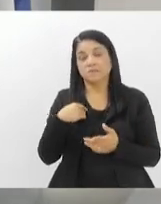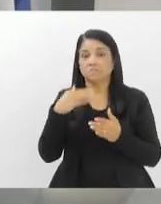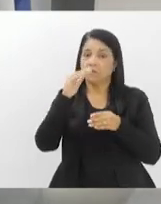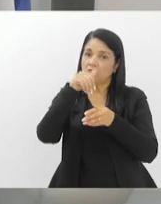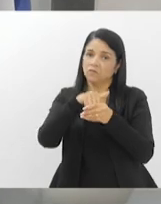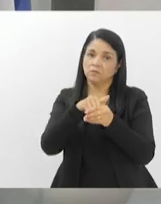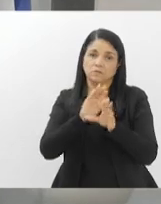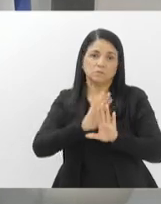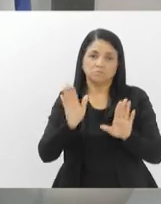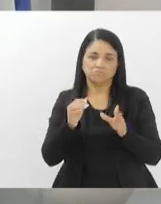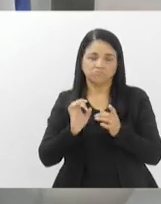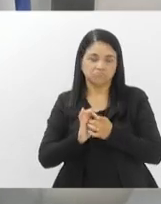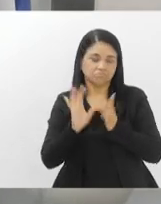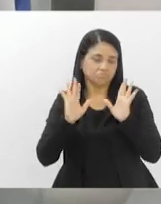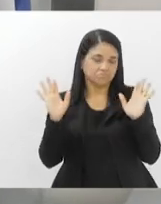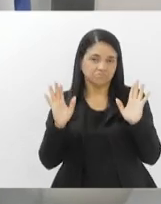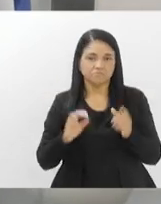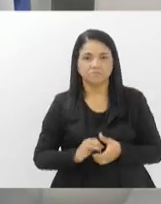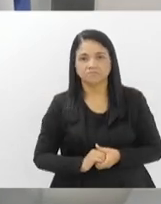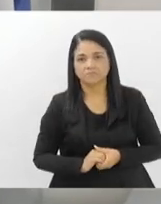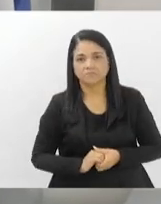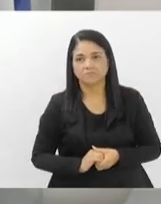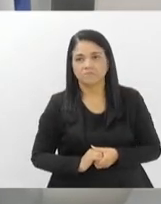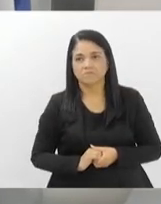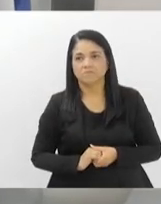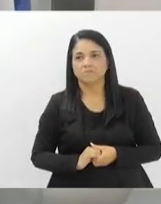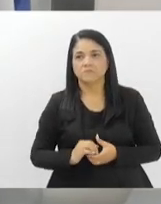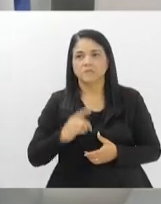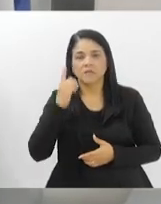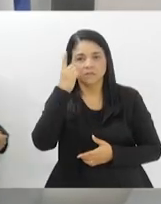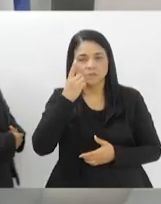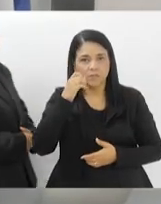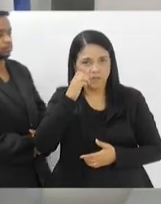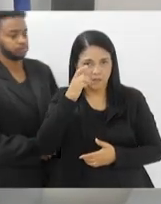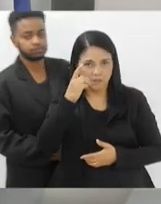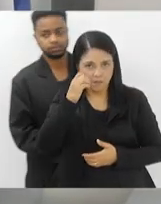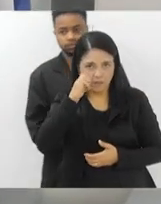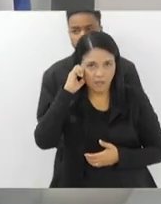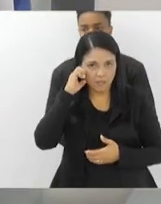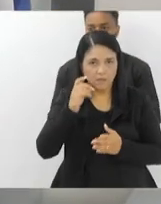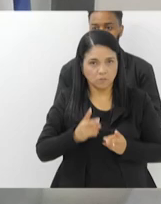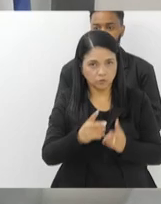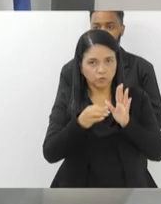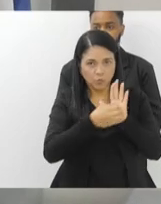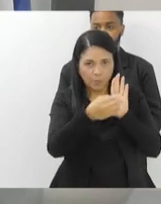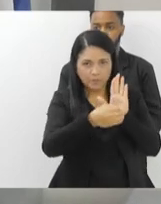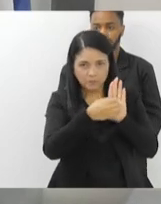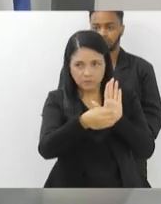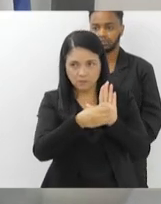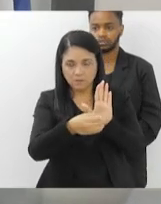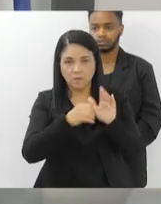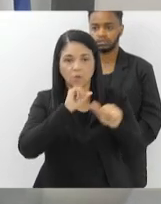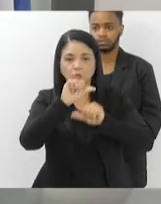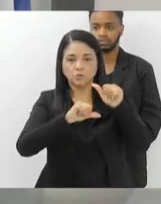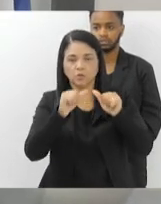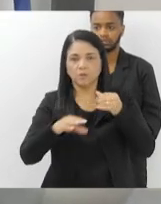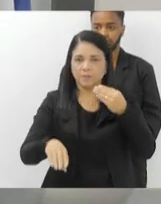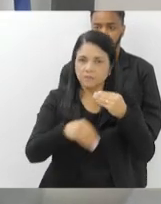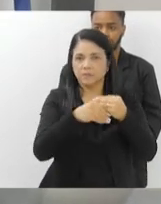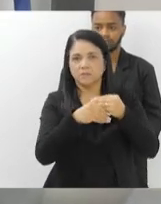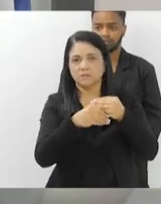votação, deputado Mink, eu voto pela anexação. Deputada Érica, mantém o parecer ou troca pela anexação?